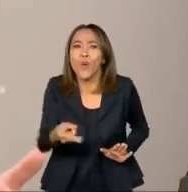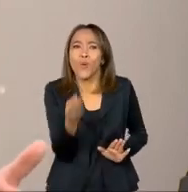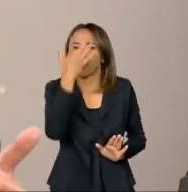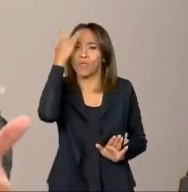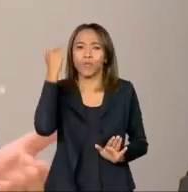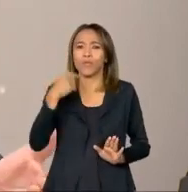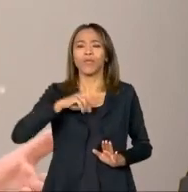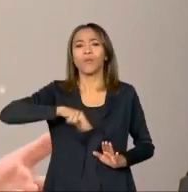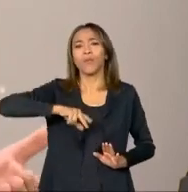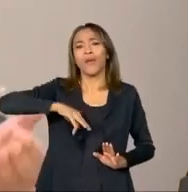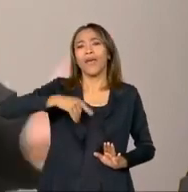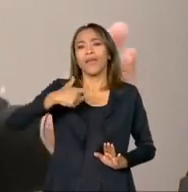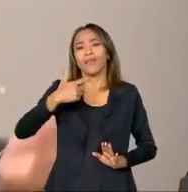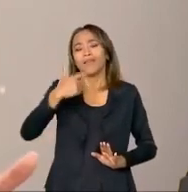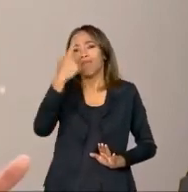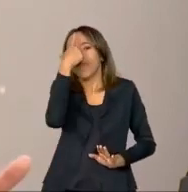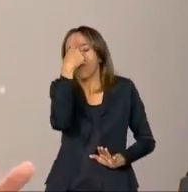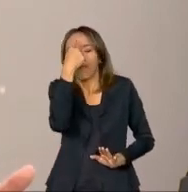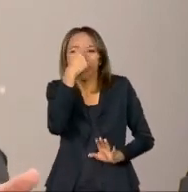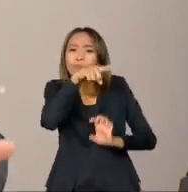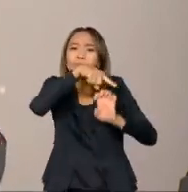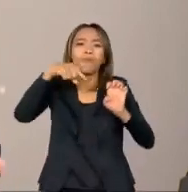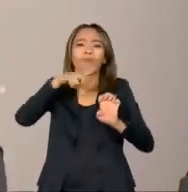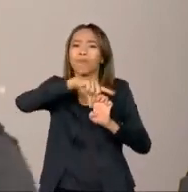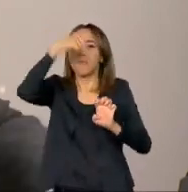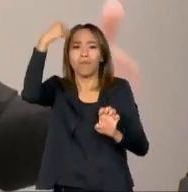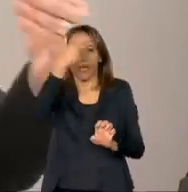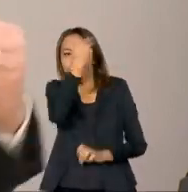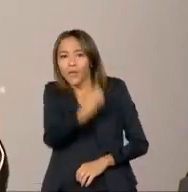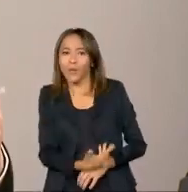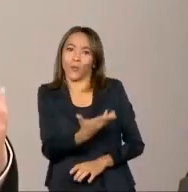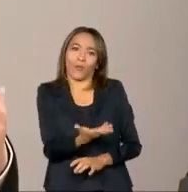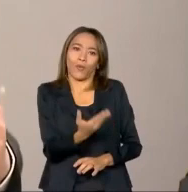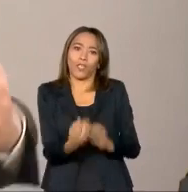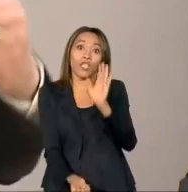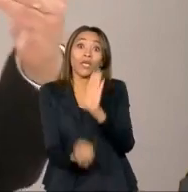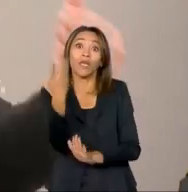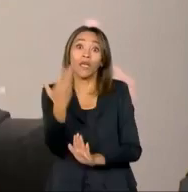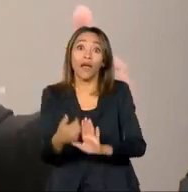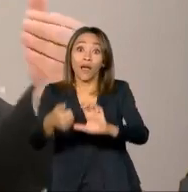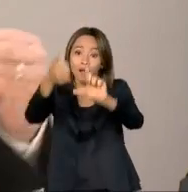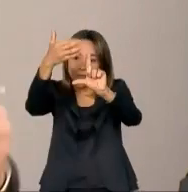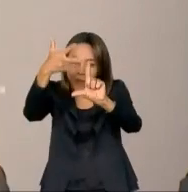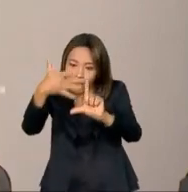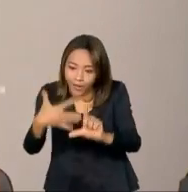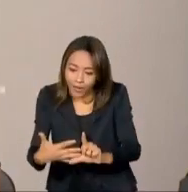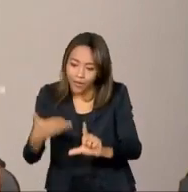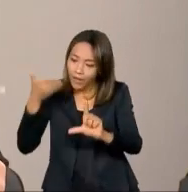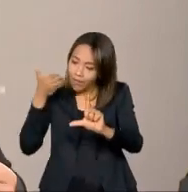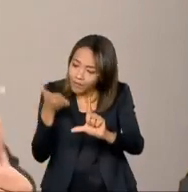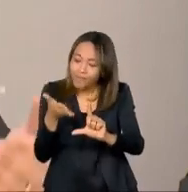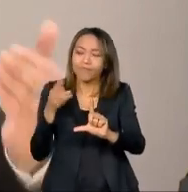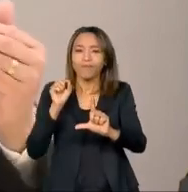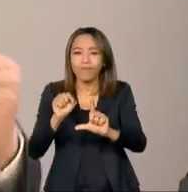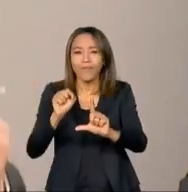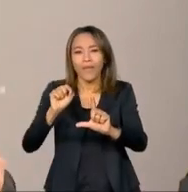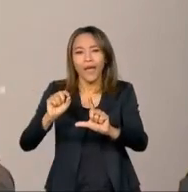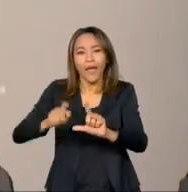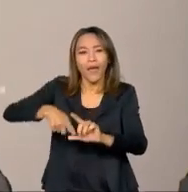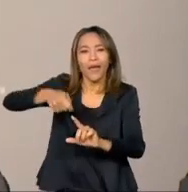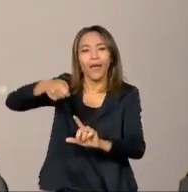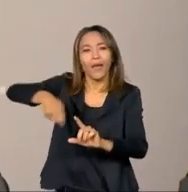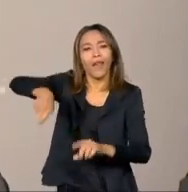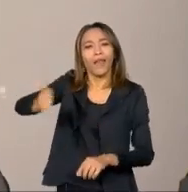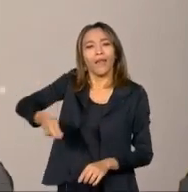identificam. Não custa nada para a gente identificar todo mundo, criar pelo portal a possibilidade das pessoas fazerem leilão